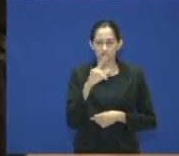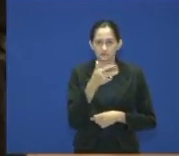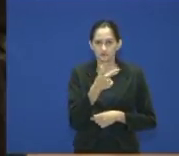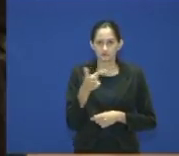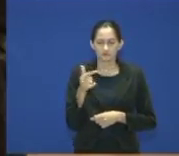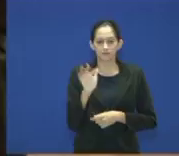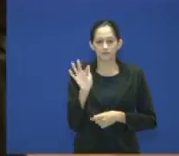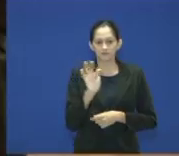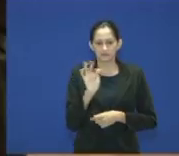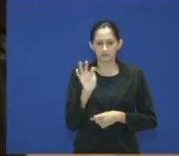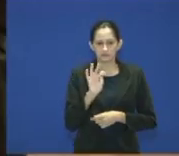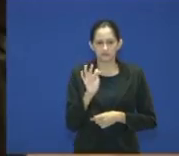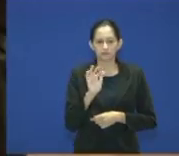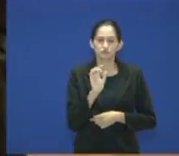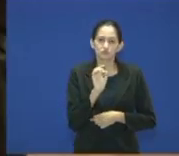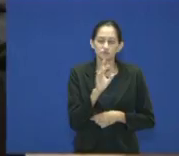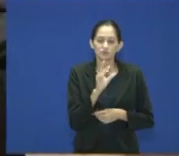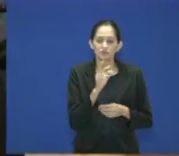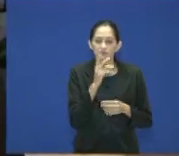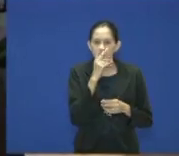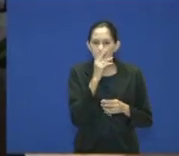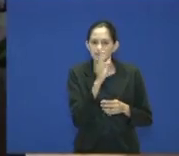apenas um até breve, meu amigo.